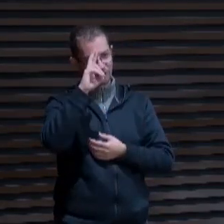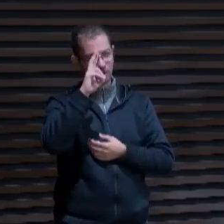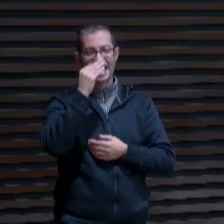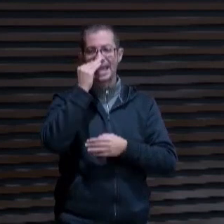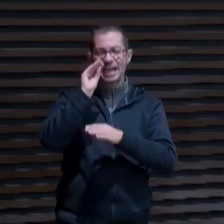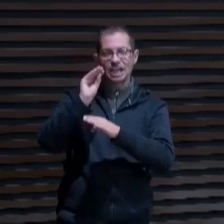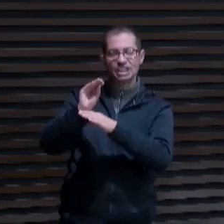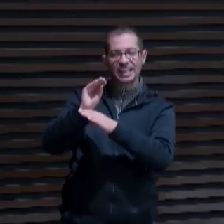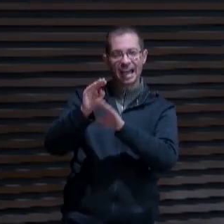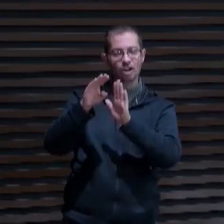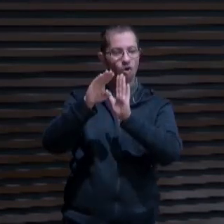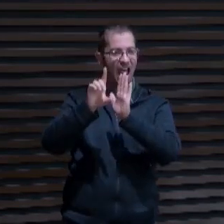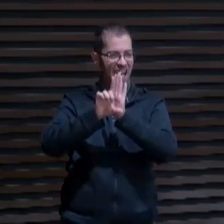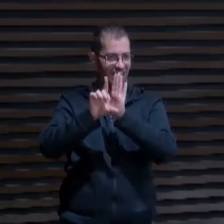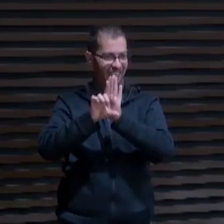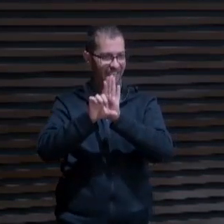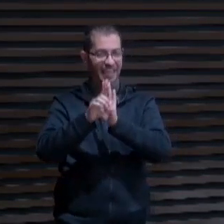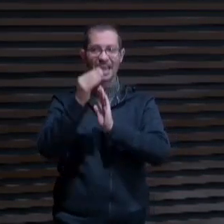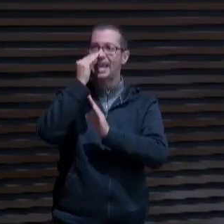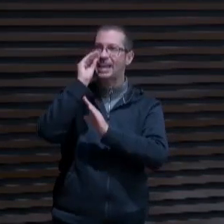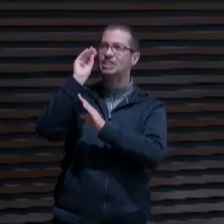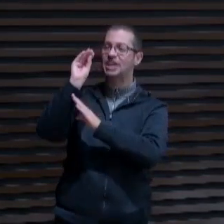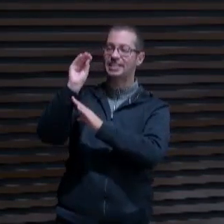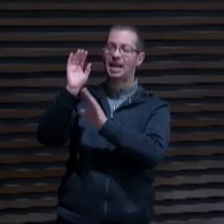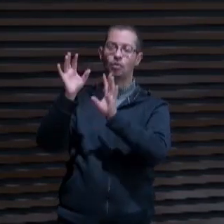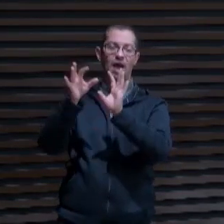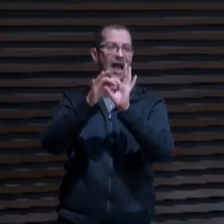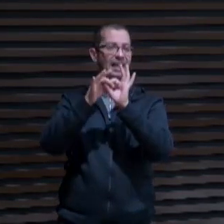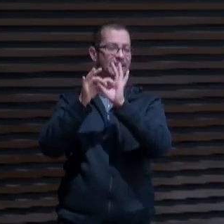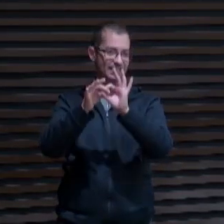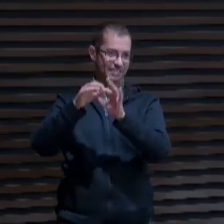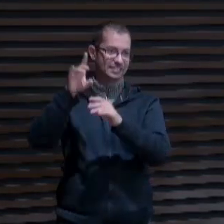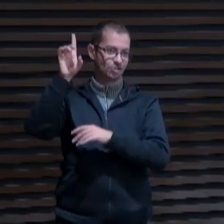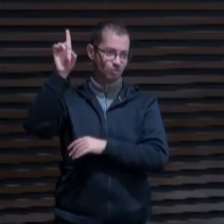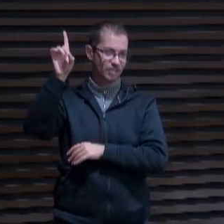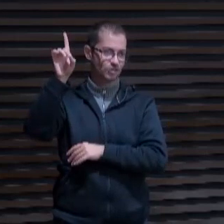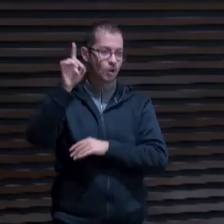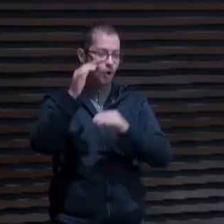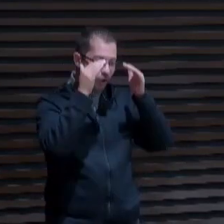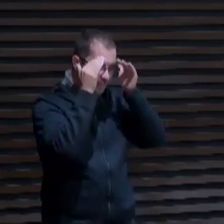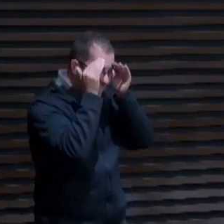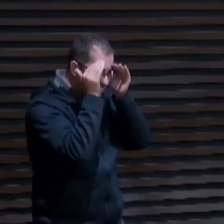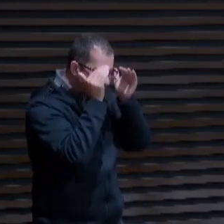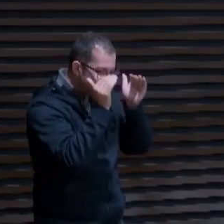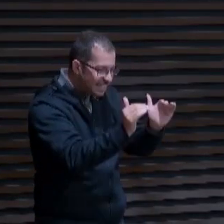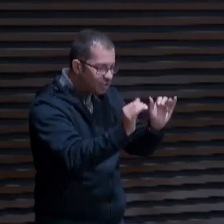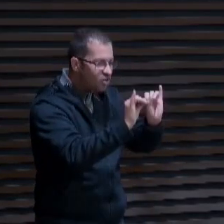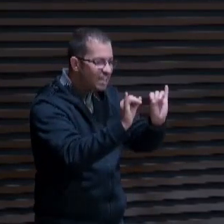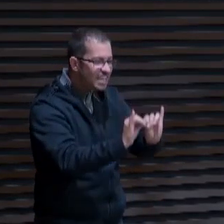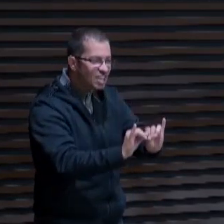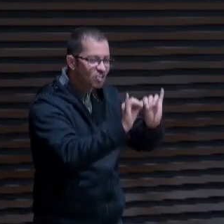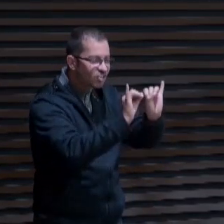Rejeitaram os estatutos e a aliança que fizera com seus pais. Eles seguiram os ídolos e se tornaram vãos,